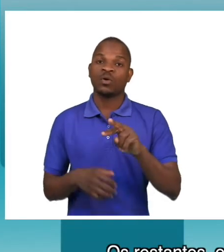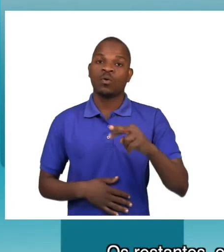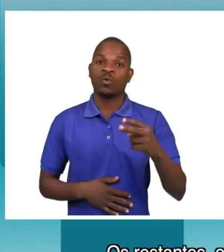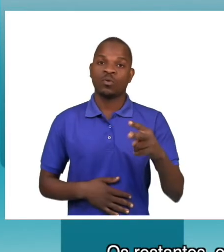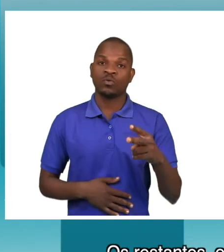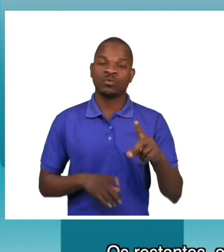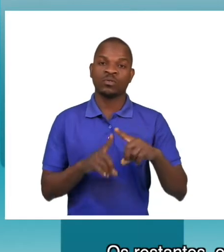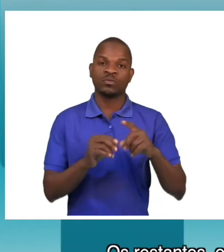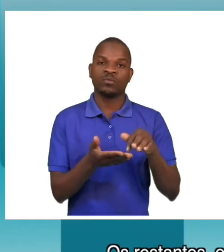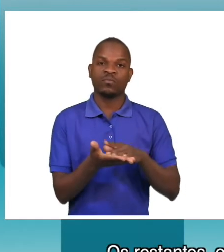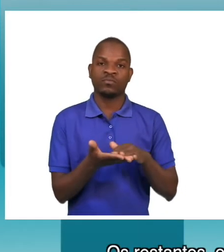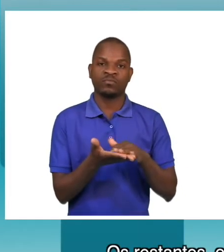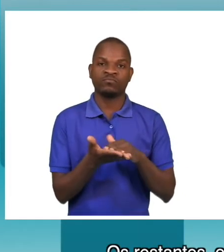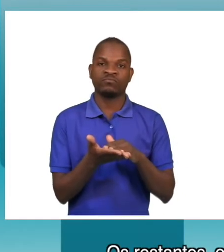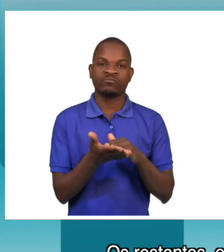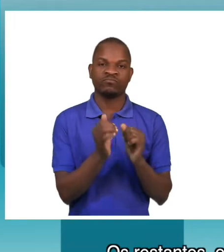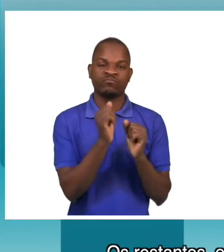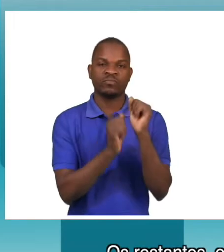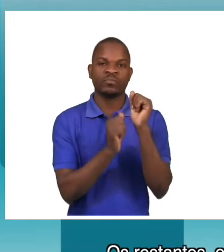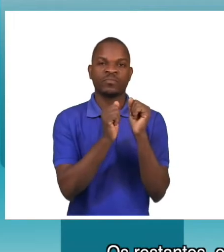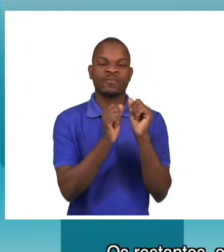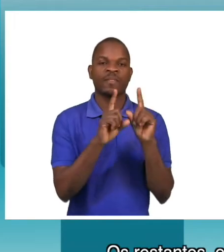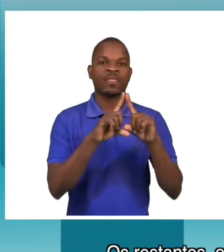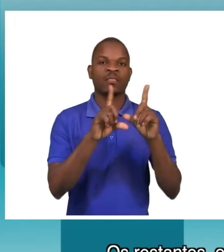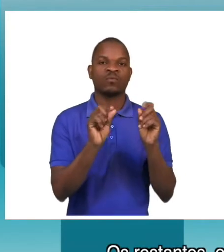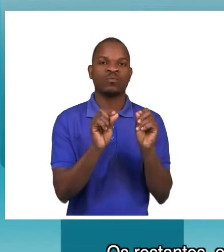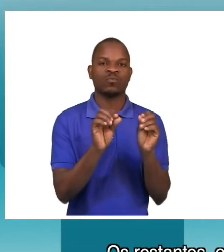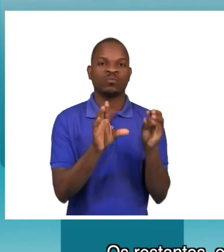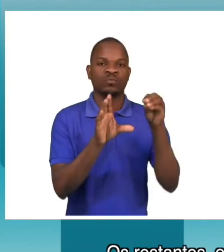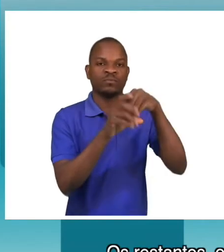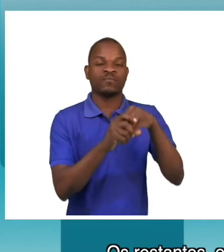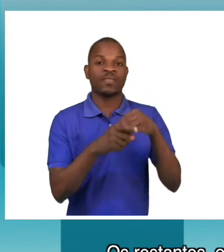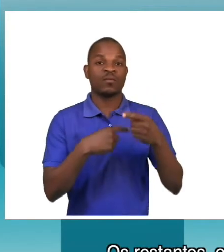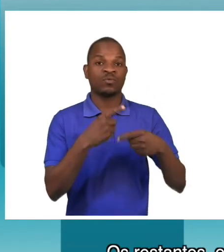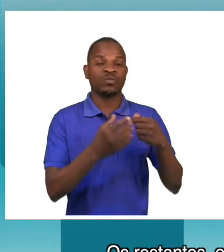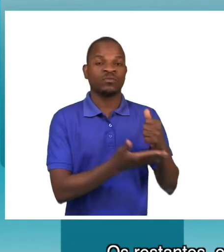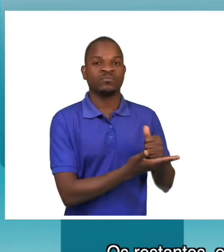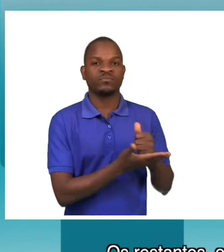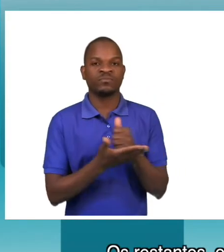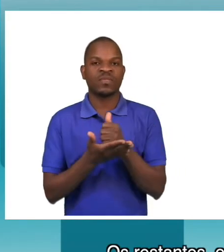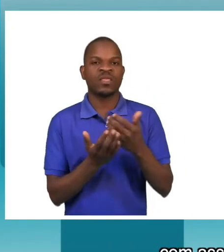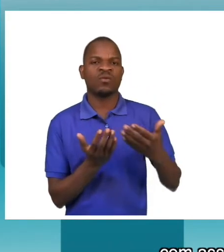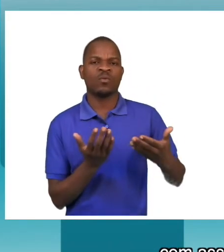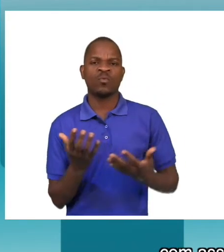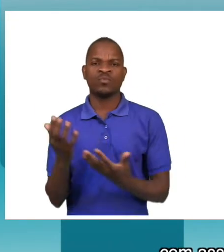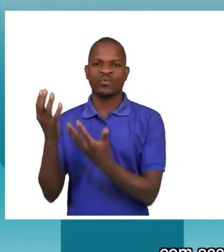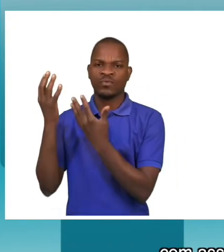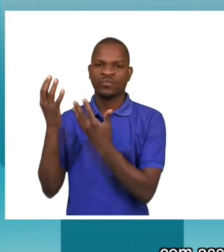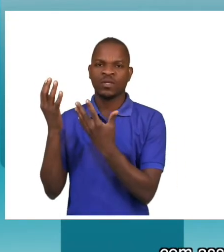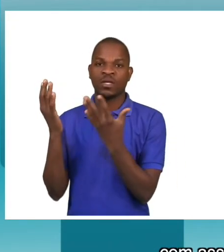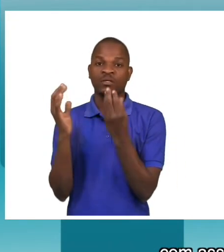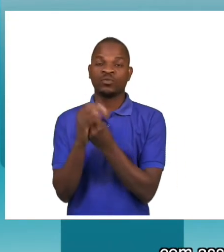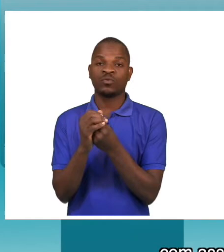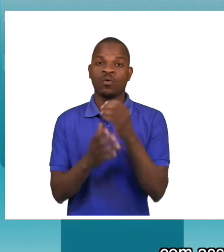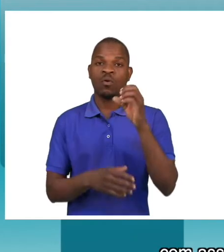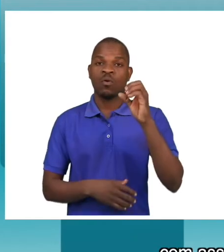restantes o livro em Braille foi produzido dentro de um projeto financiado pelo Unicef com aquela associação